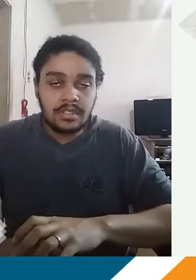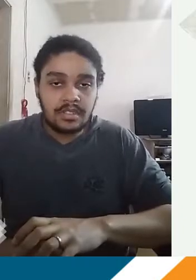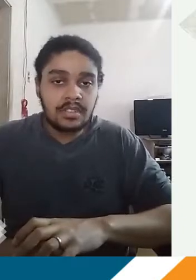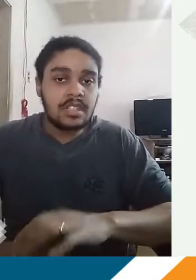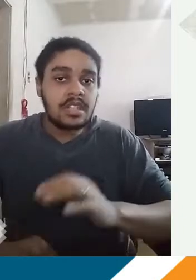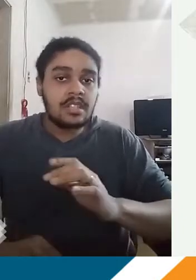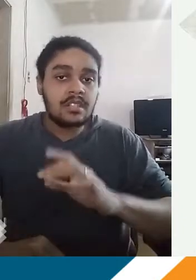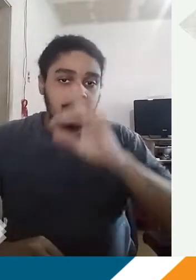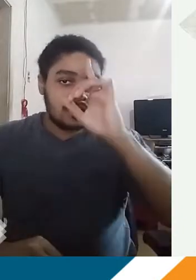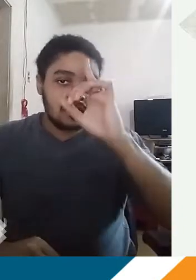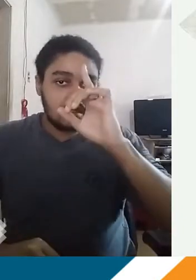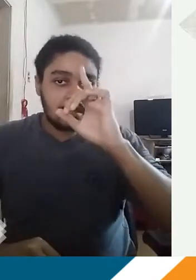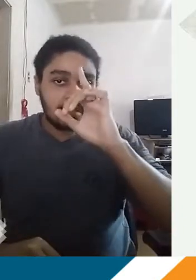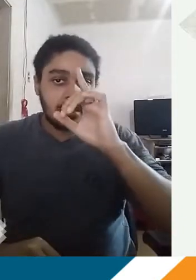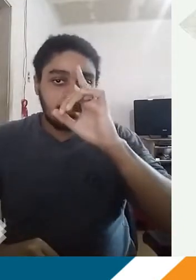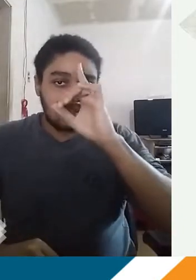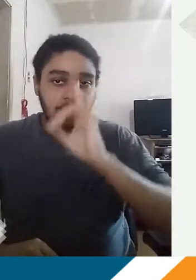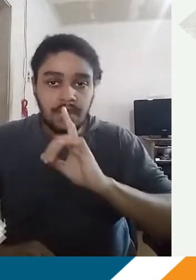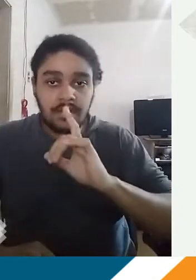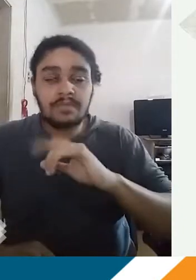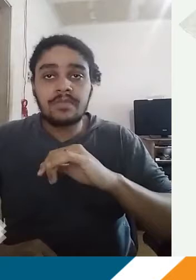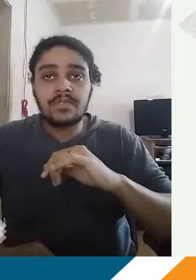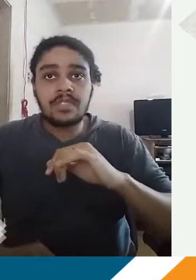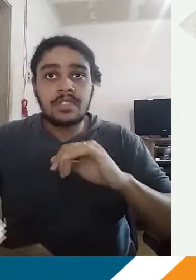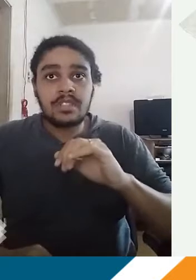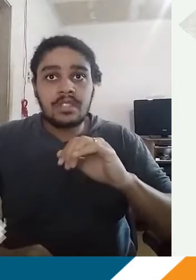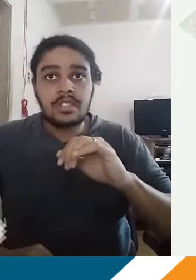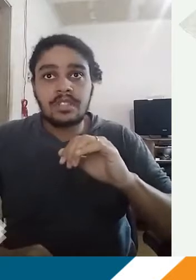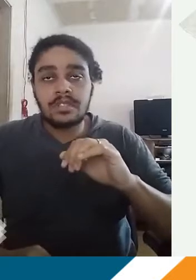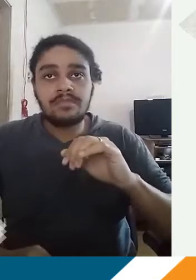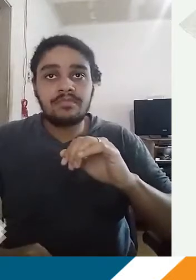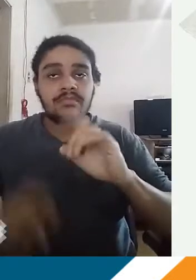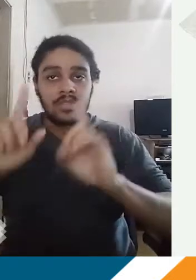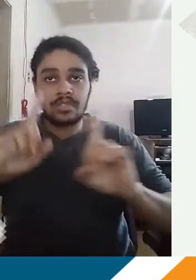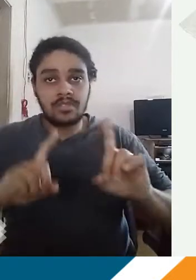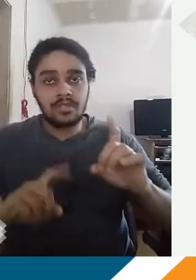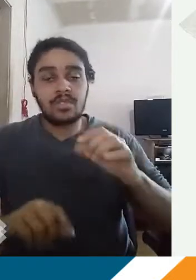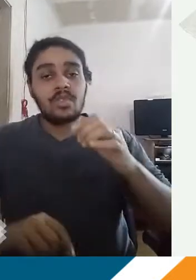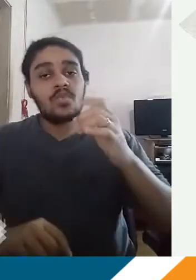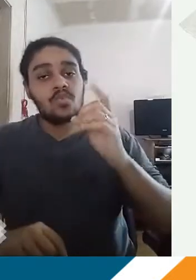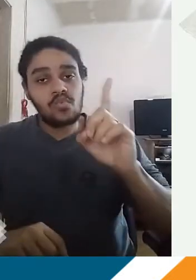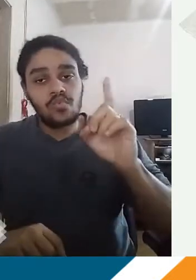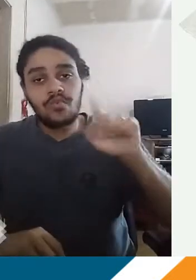Em amarelo, 0,5% se autodeclaravam, e em 2010,